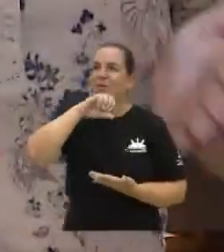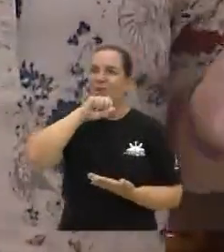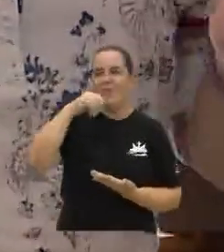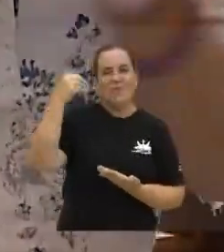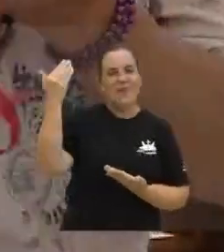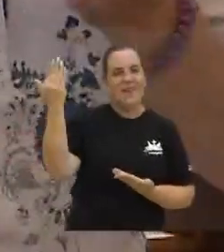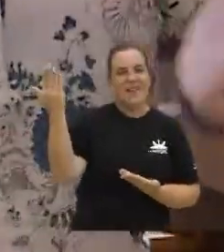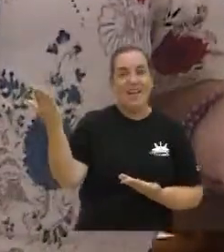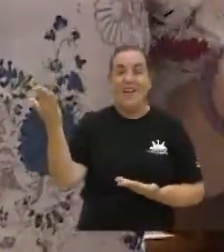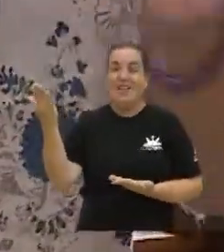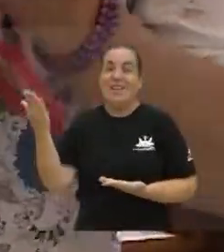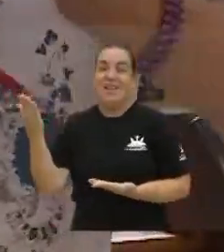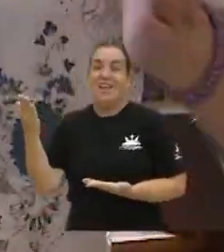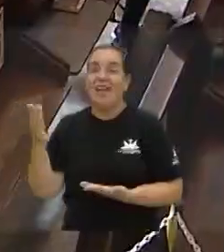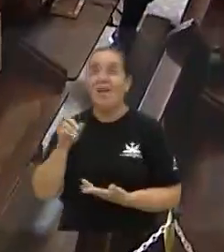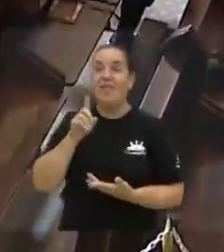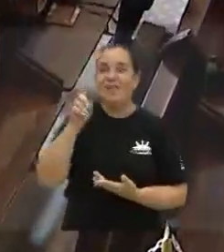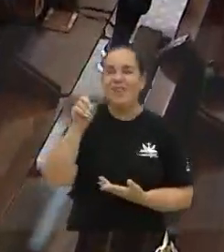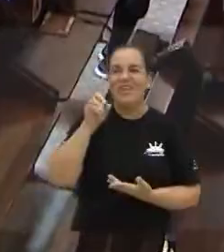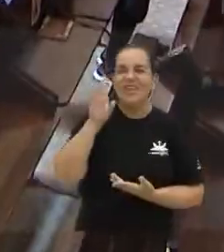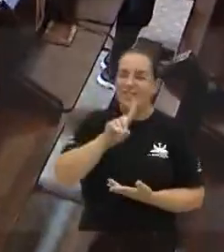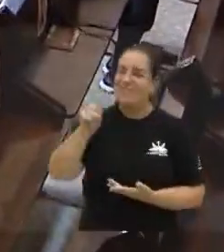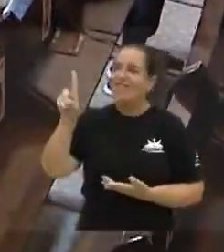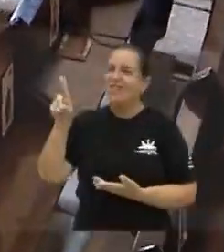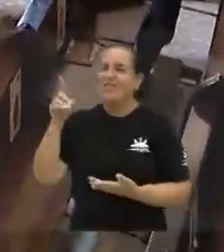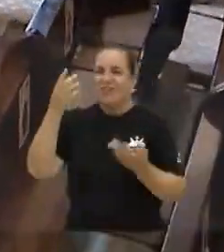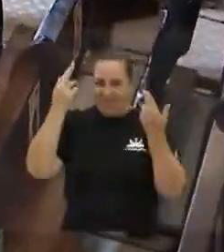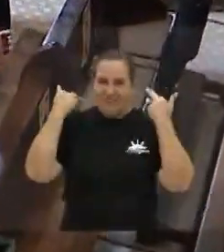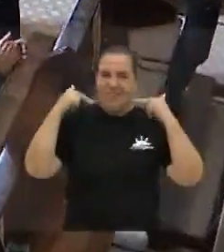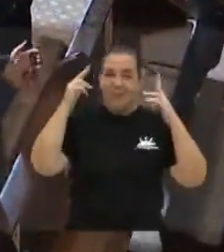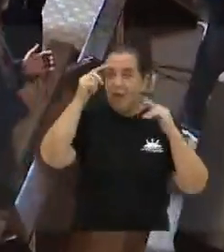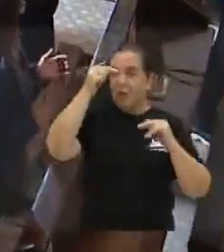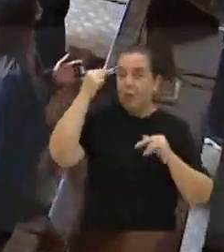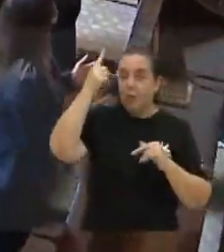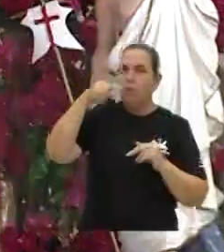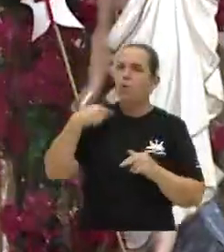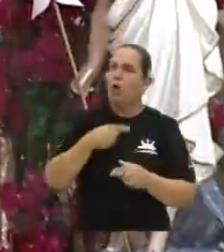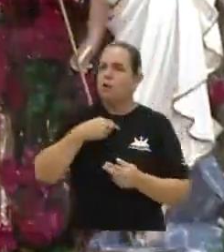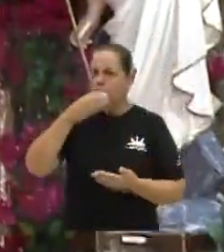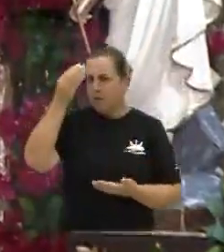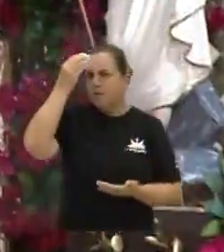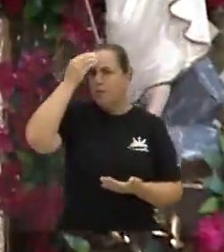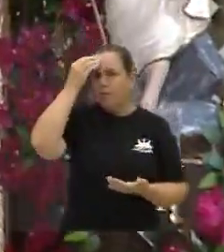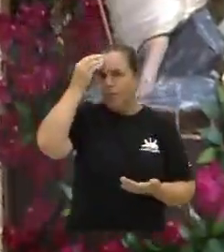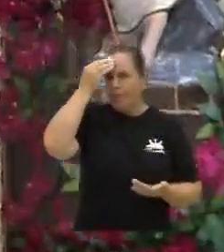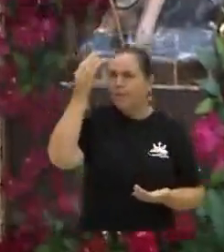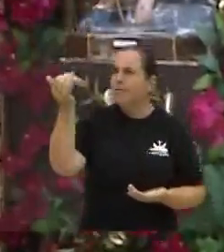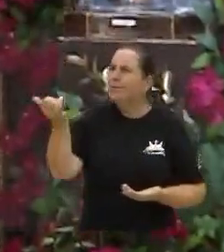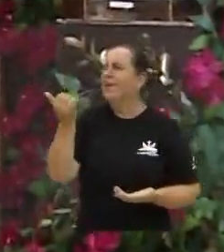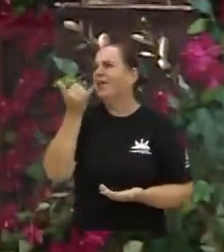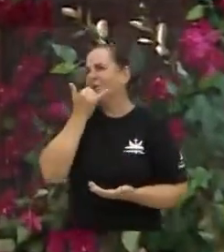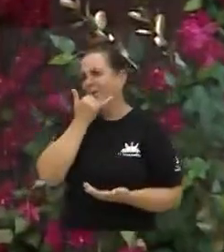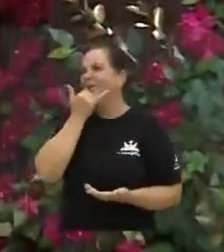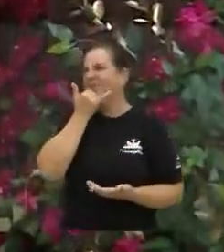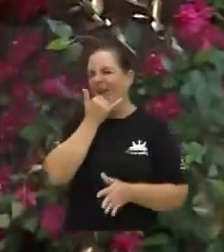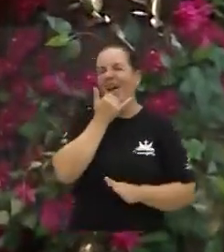unigênito do Pai, voz de Deus, Cordeiro Santo, nossas culpas